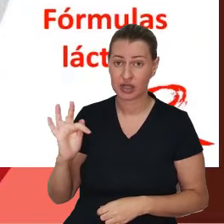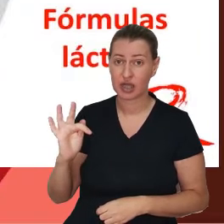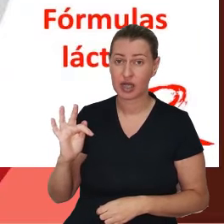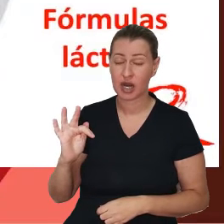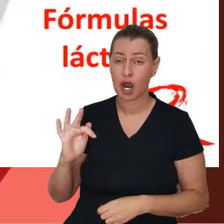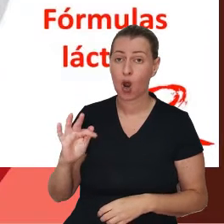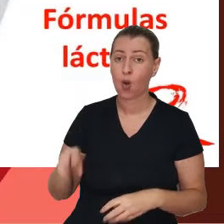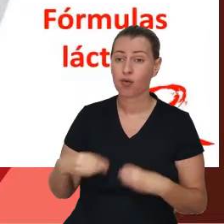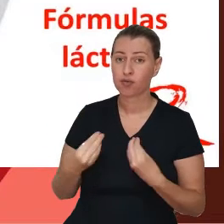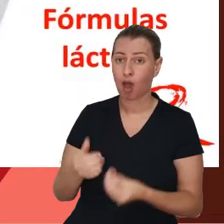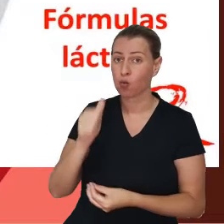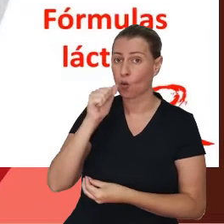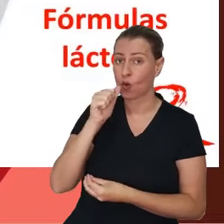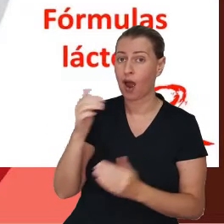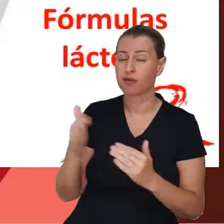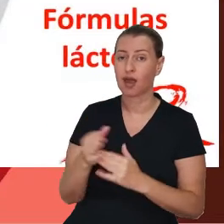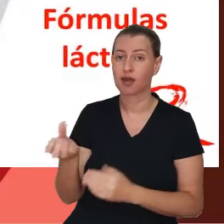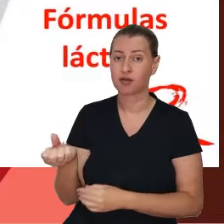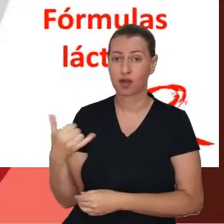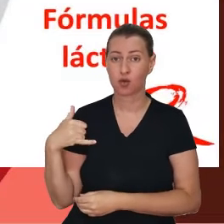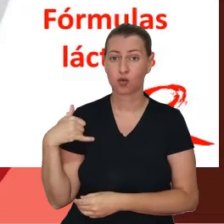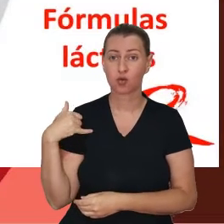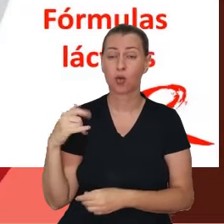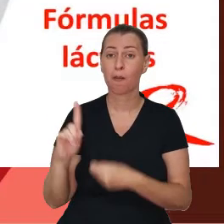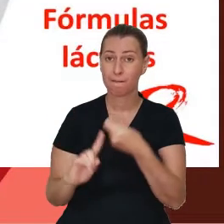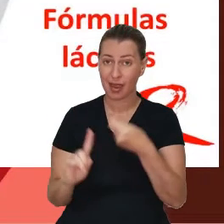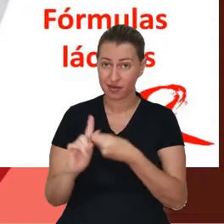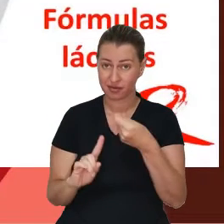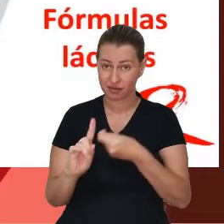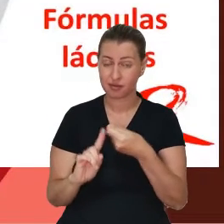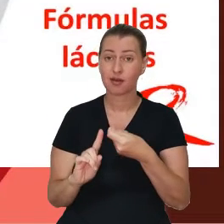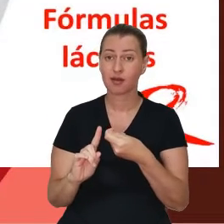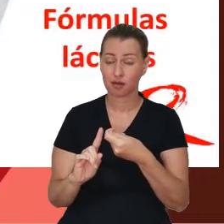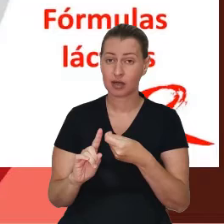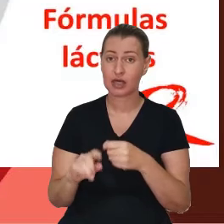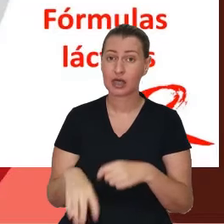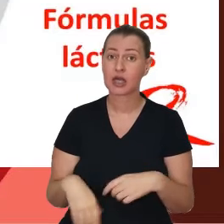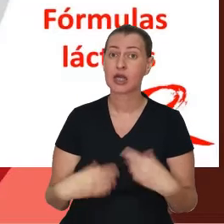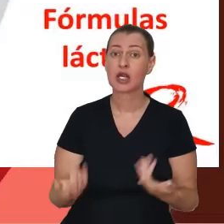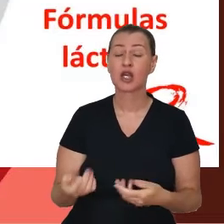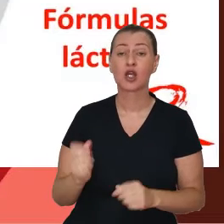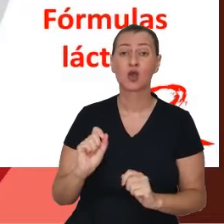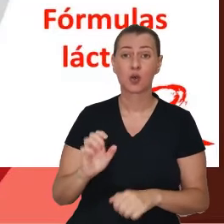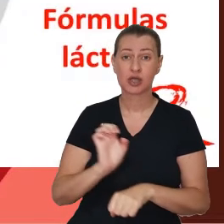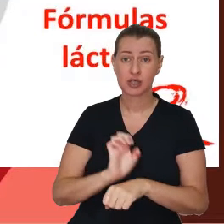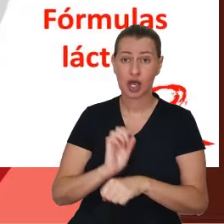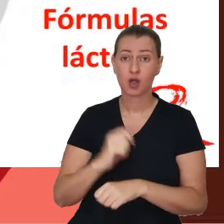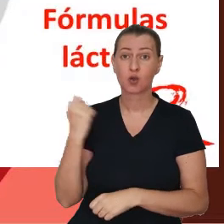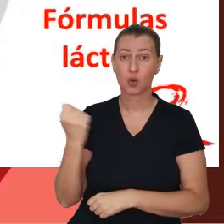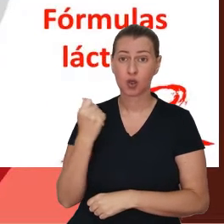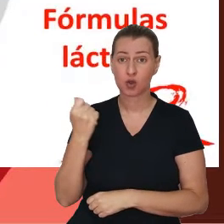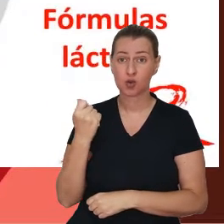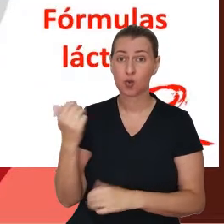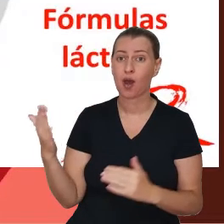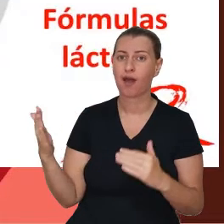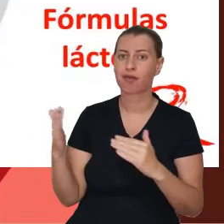6º mês, e o estado do Rio Grande do Sul até o 12º mês de vida.